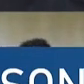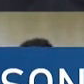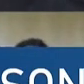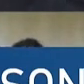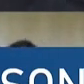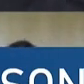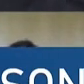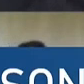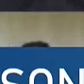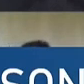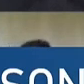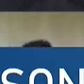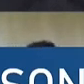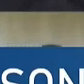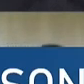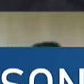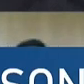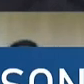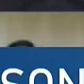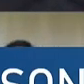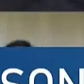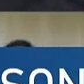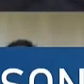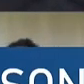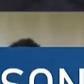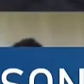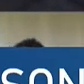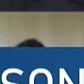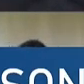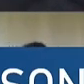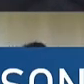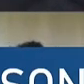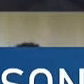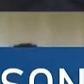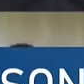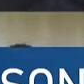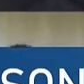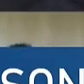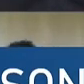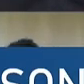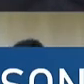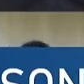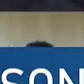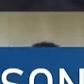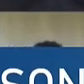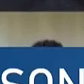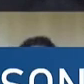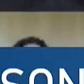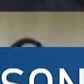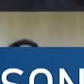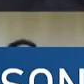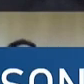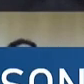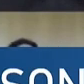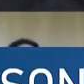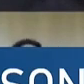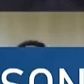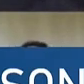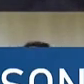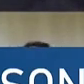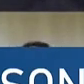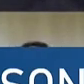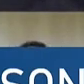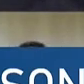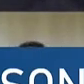novas provas de corroboração, de confirmação do conteúdo da delação e também da indicação